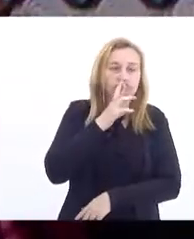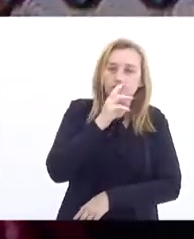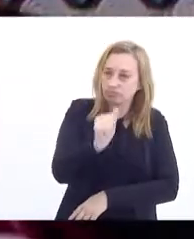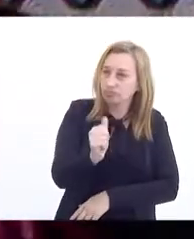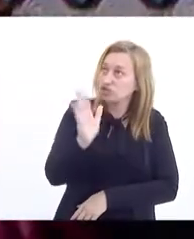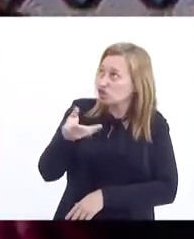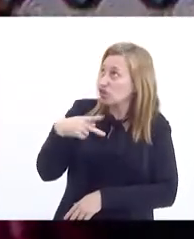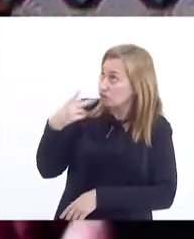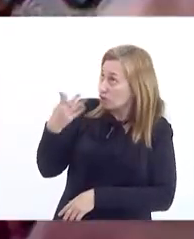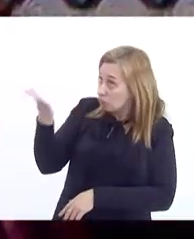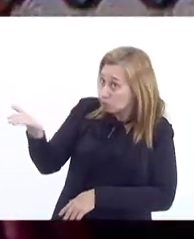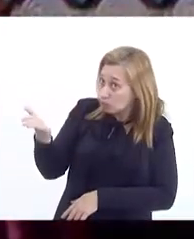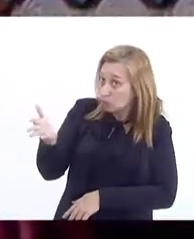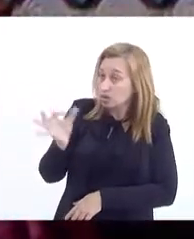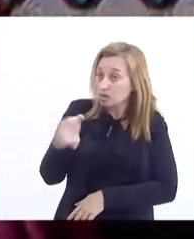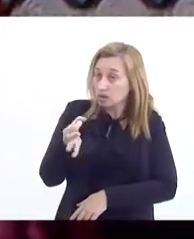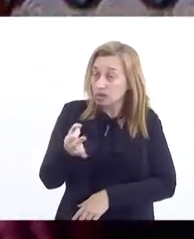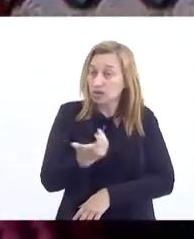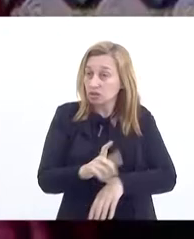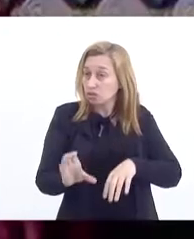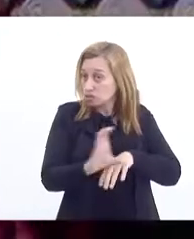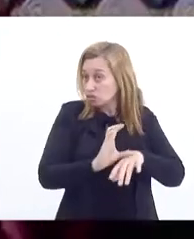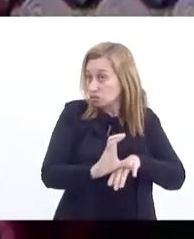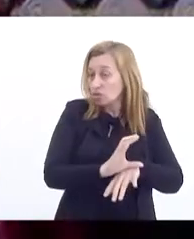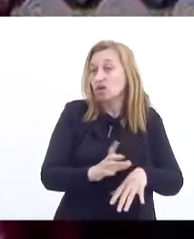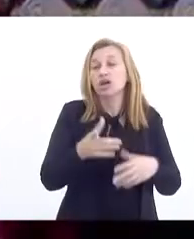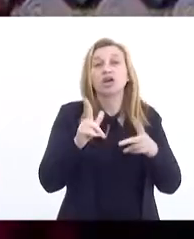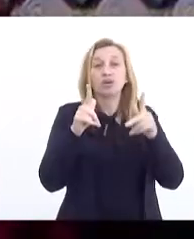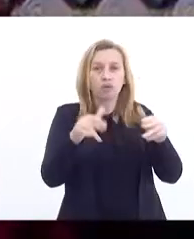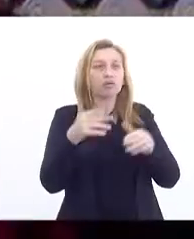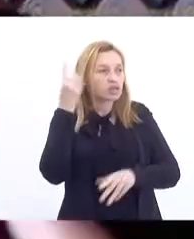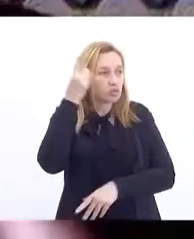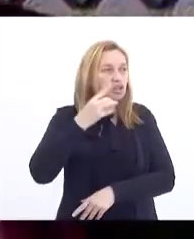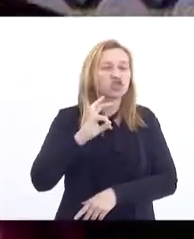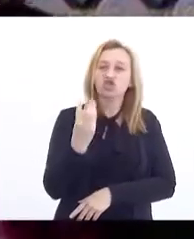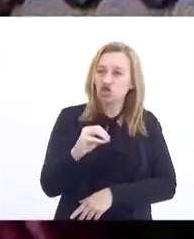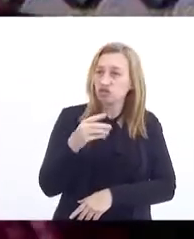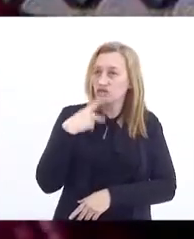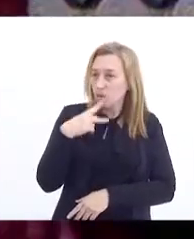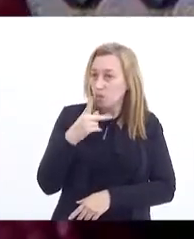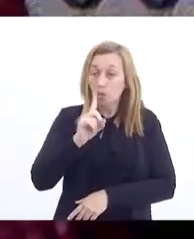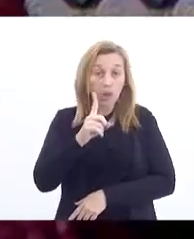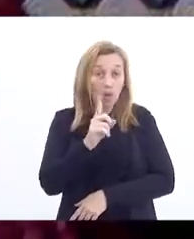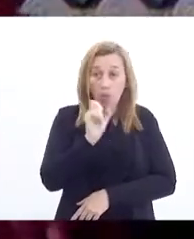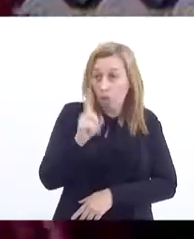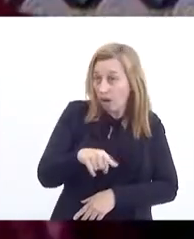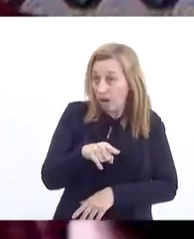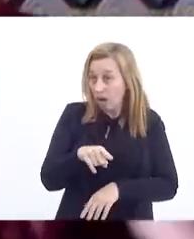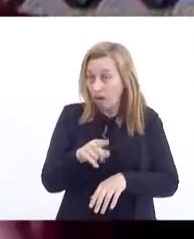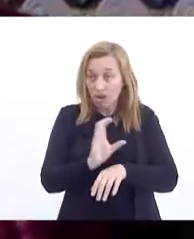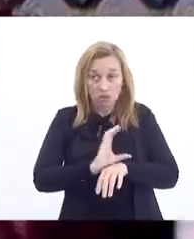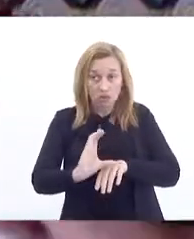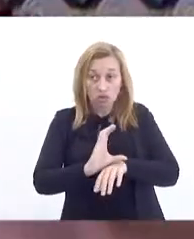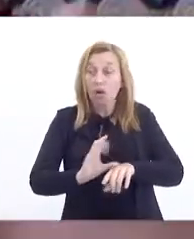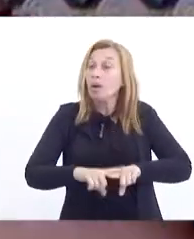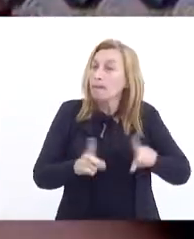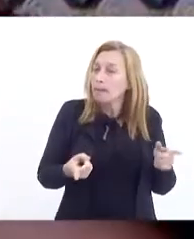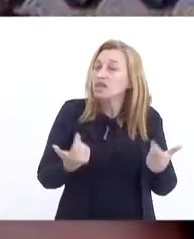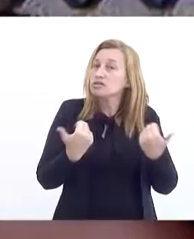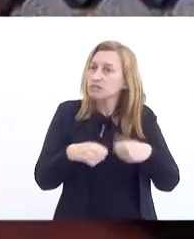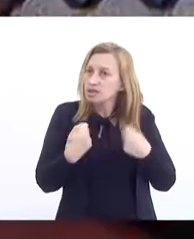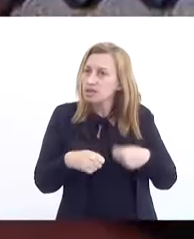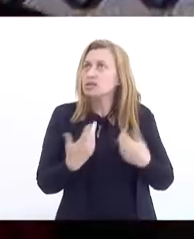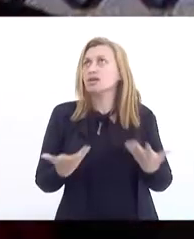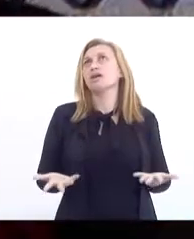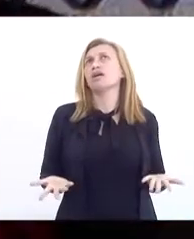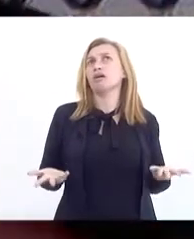coloca uma, de fato, inconstitucional, como o deputado Chico mencionou. Não é inconstitucional, mas a gente precisa, né? Eu acho